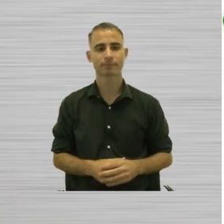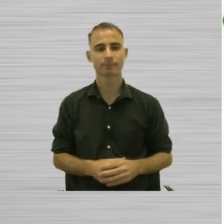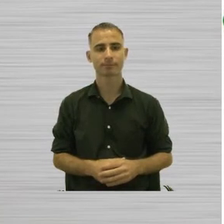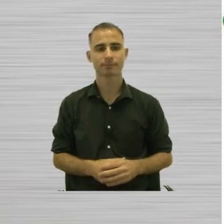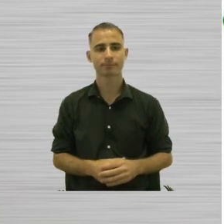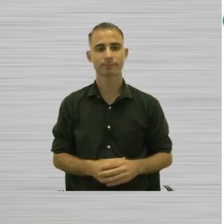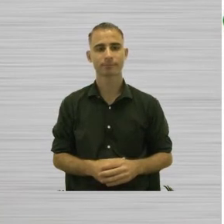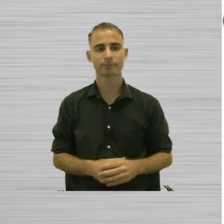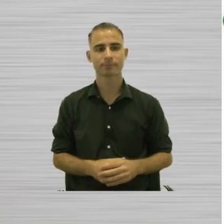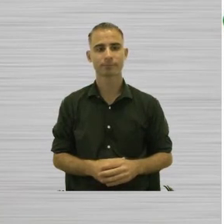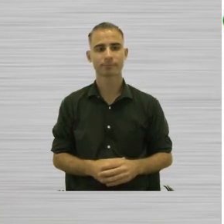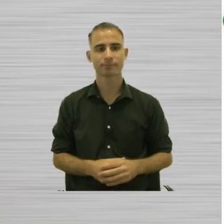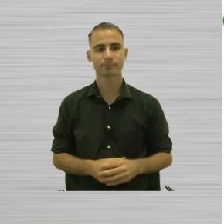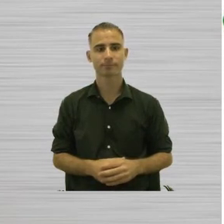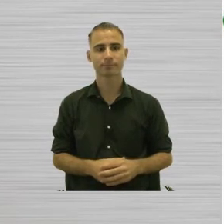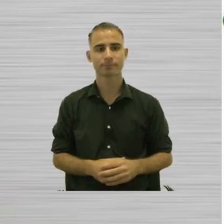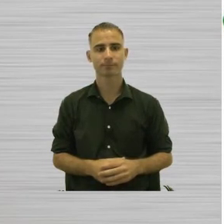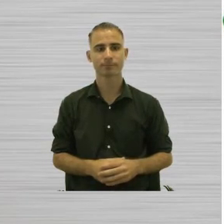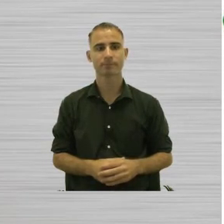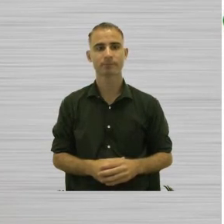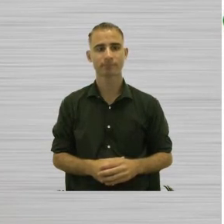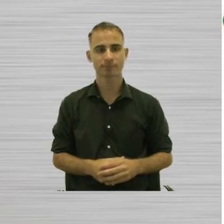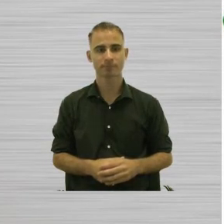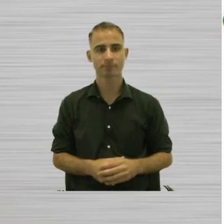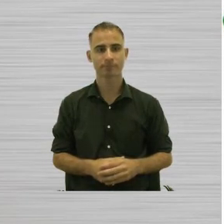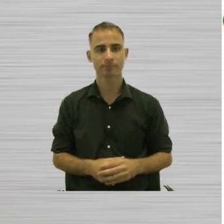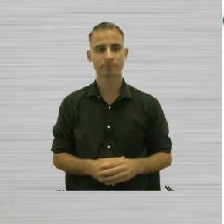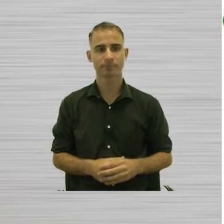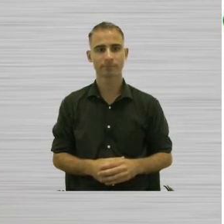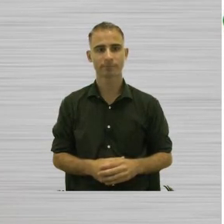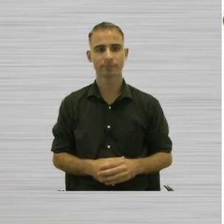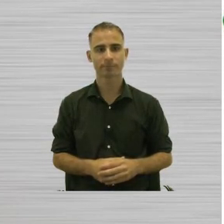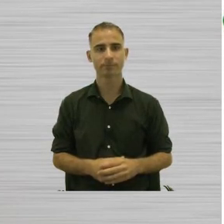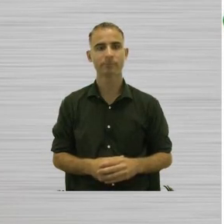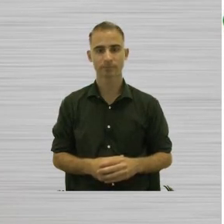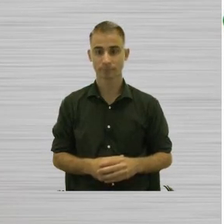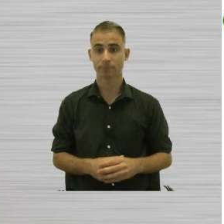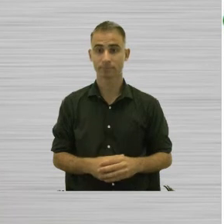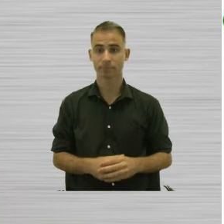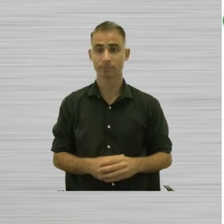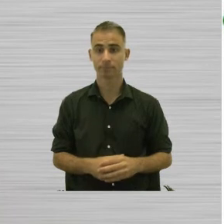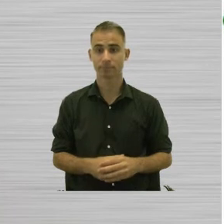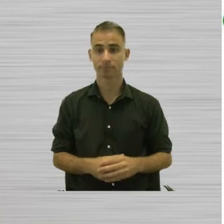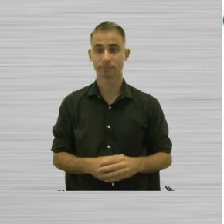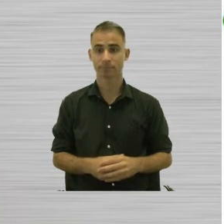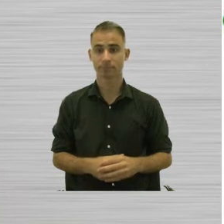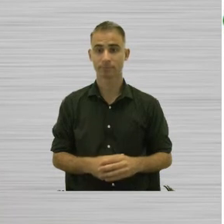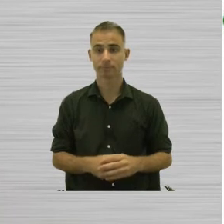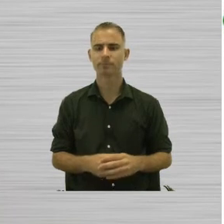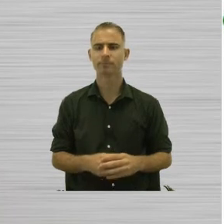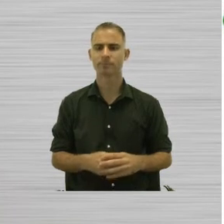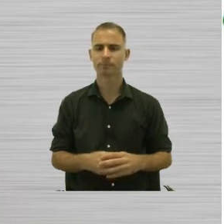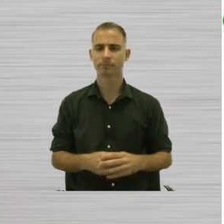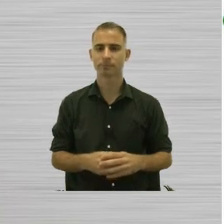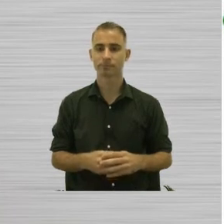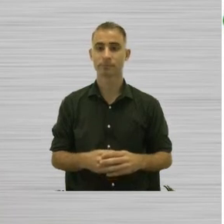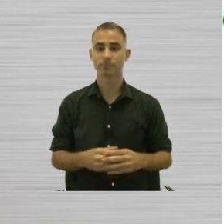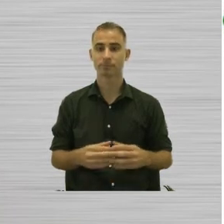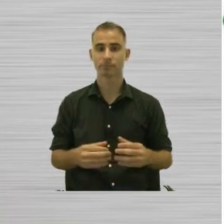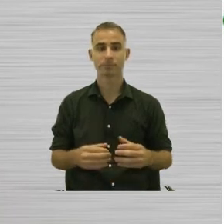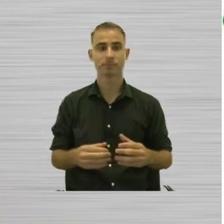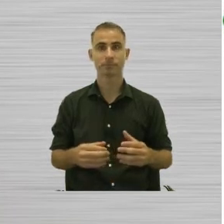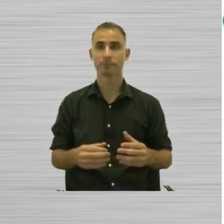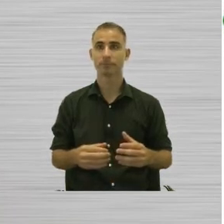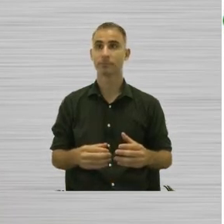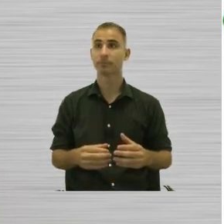No Centro Especializado em Reabilitação, nós temos dois perfis de atendimento. O atendimento infantil, que a gente ainda considera